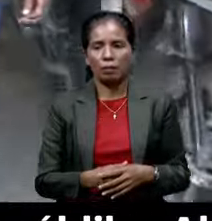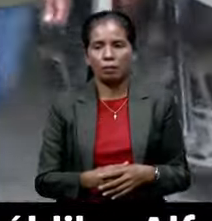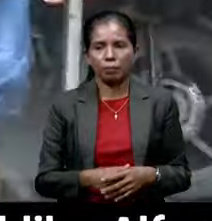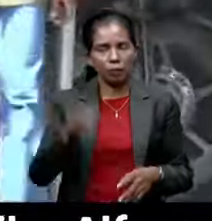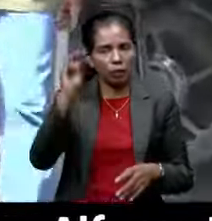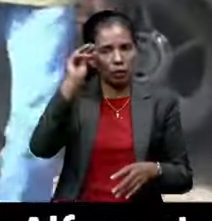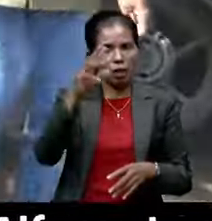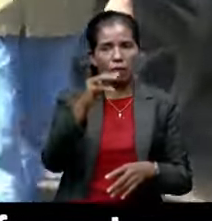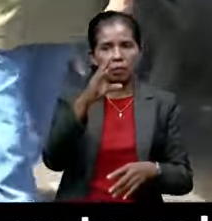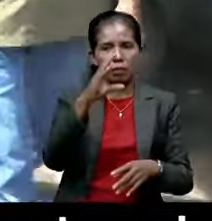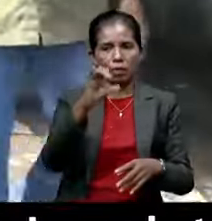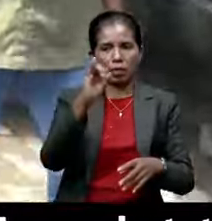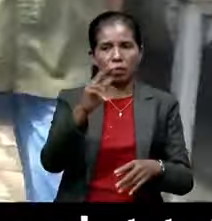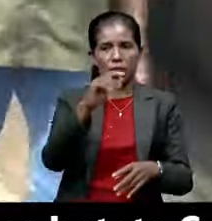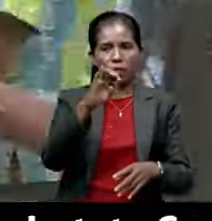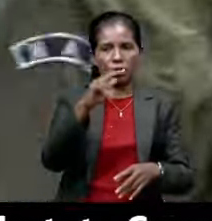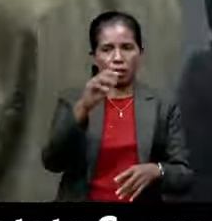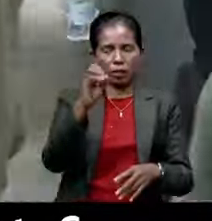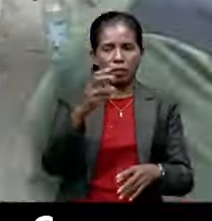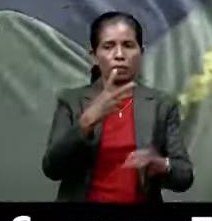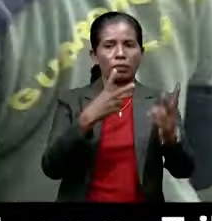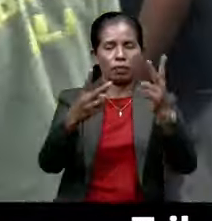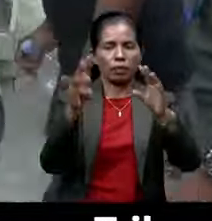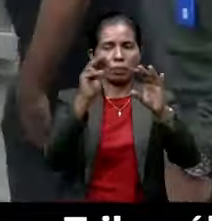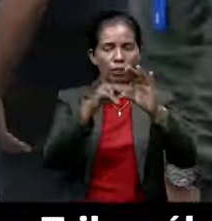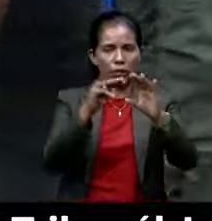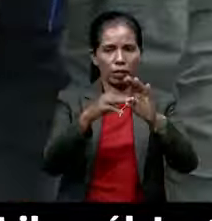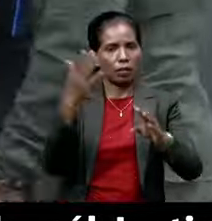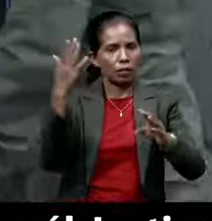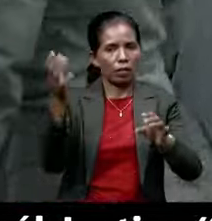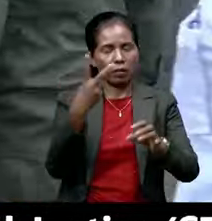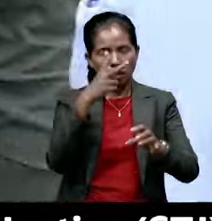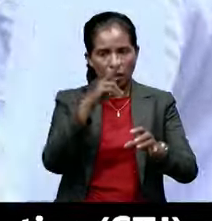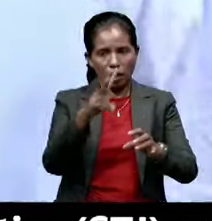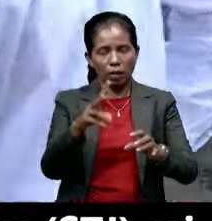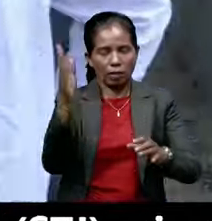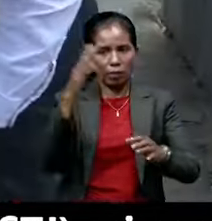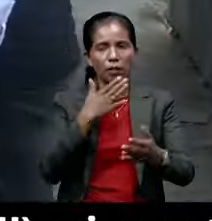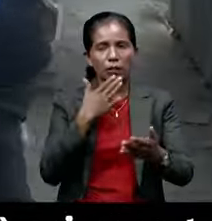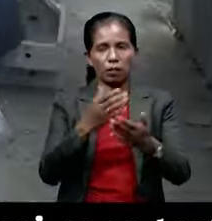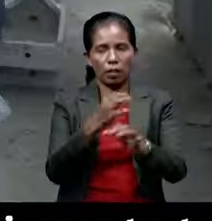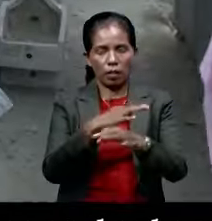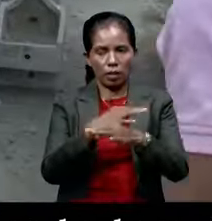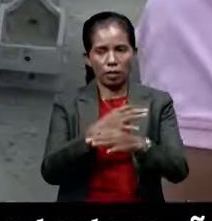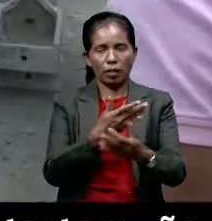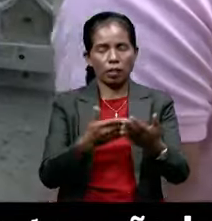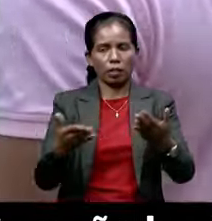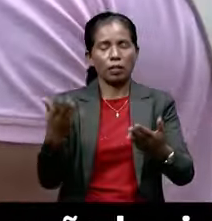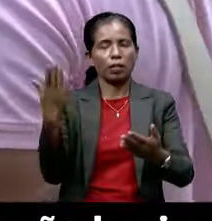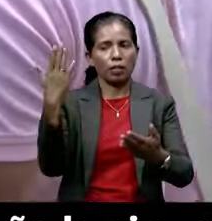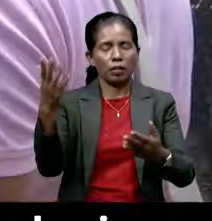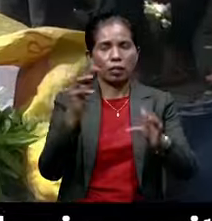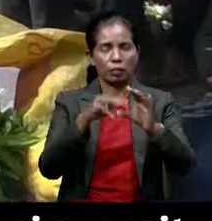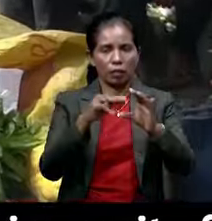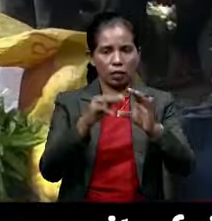Ministro Comércio e Indústria Nino Pereira Hatete visita para mercado refere a tuhare direita progresso e reabilitação para facilidade balon e a